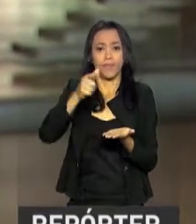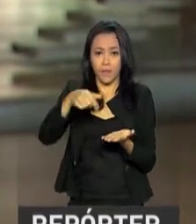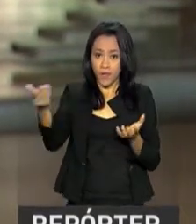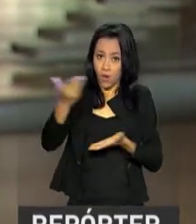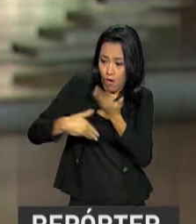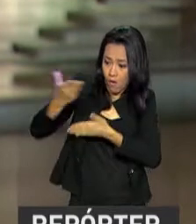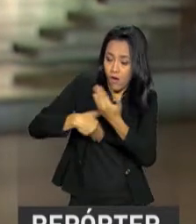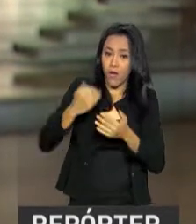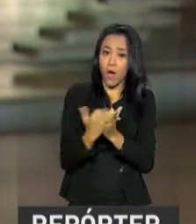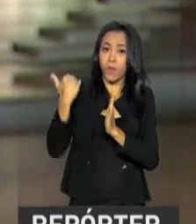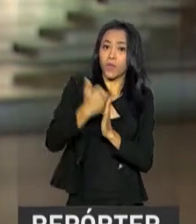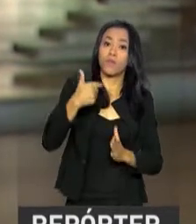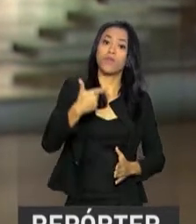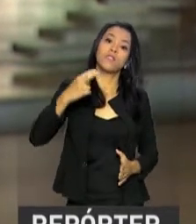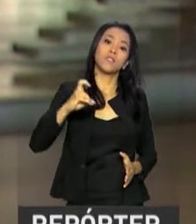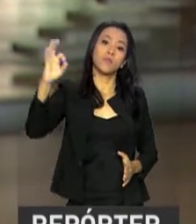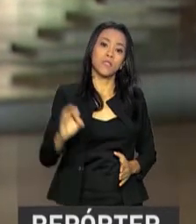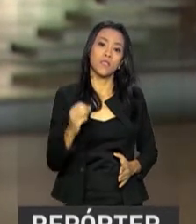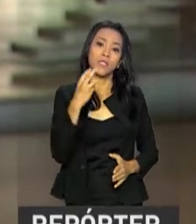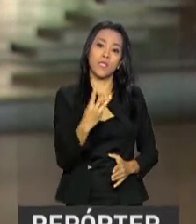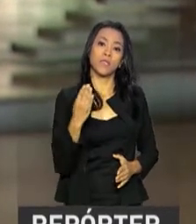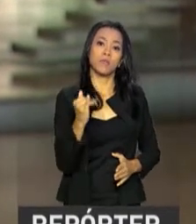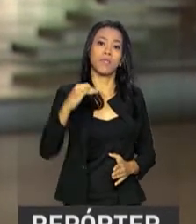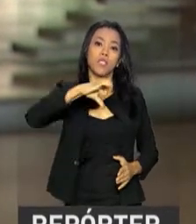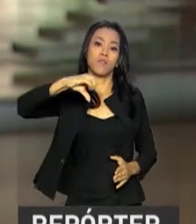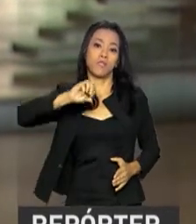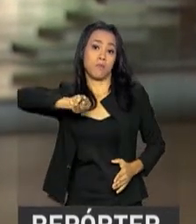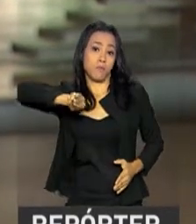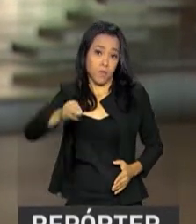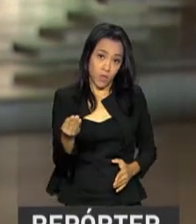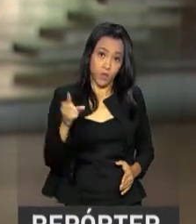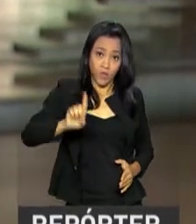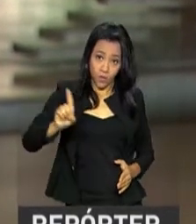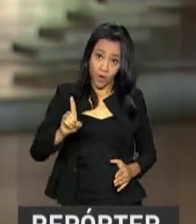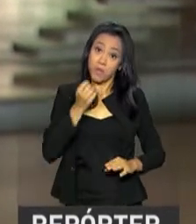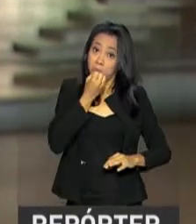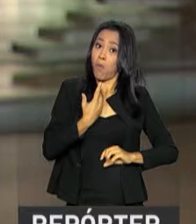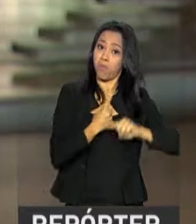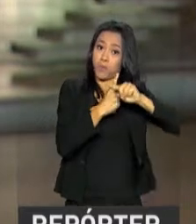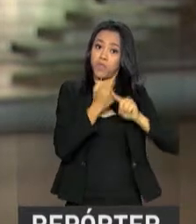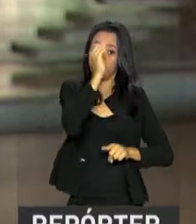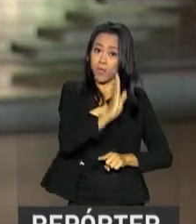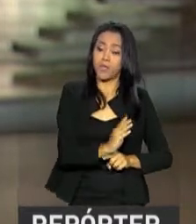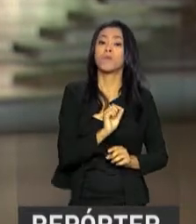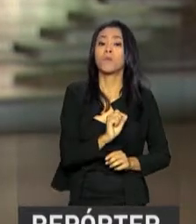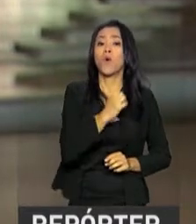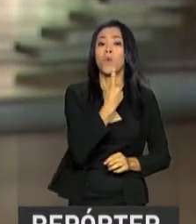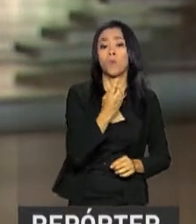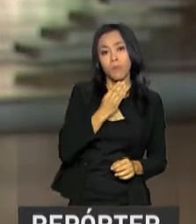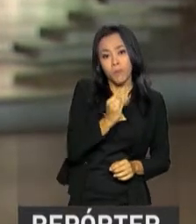25% alcançando us 3 bilhões e 900 milhões de dólares com saldo positivo para o brasil de cerca de um